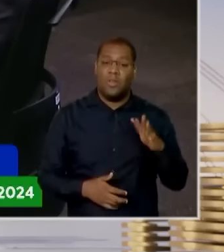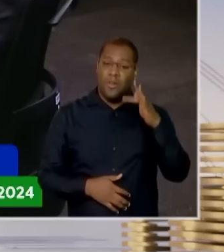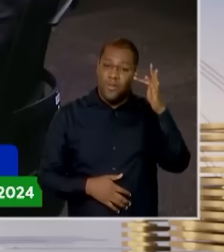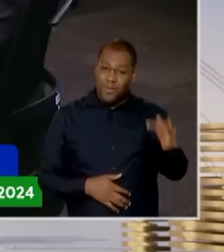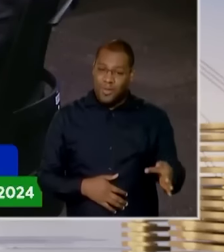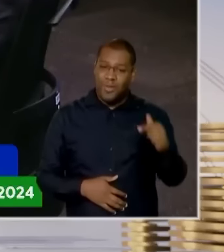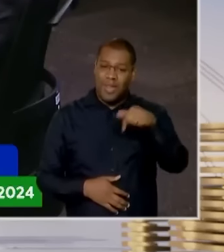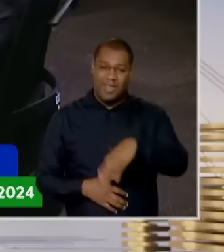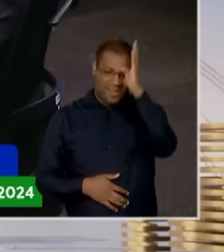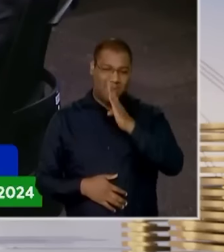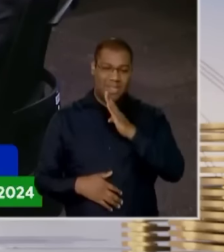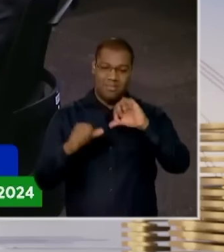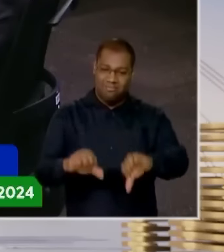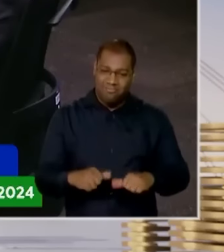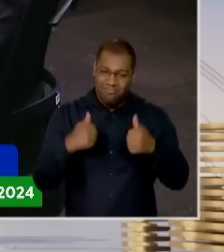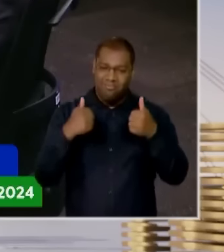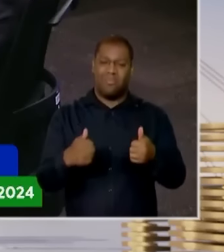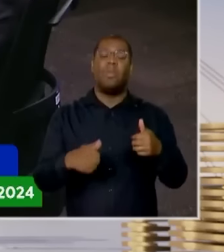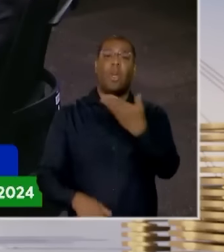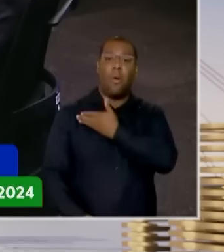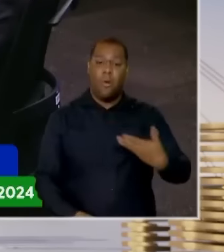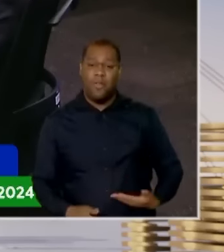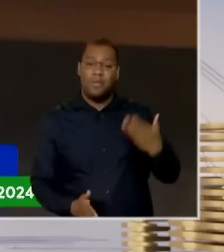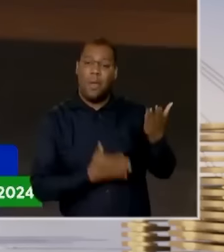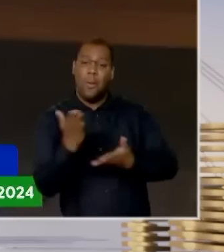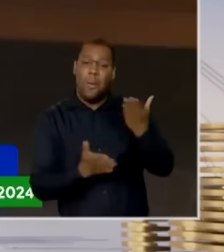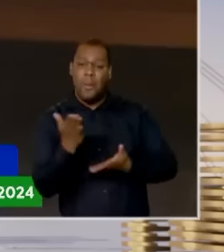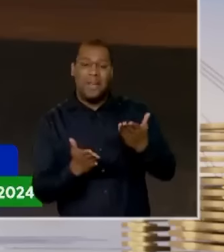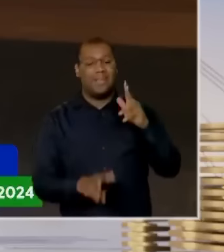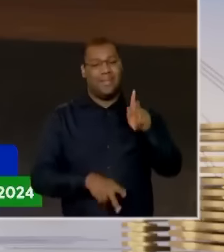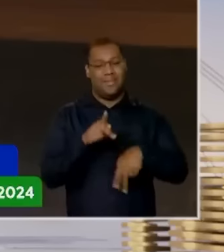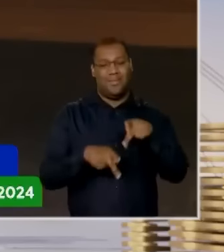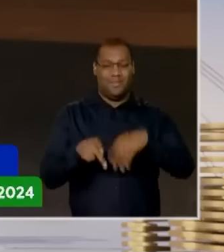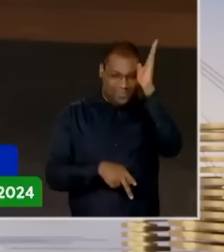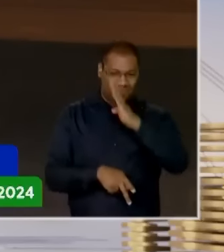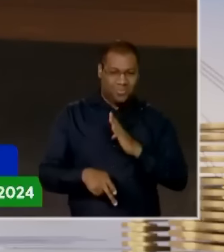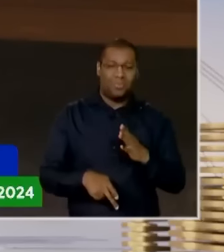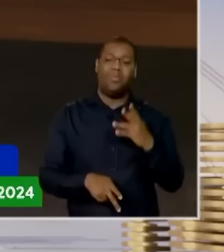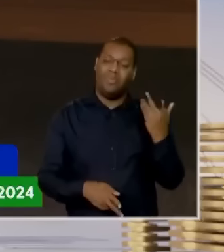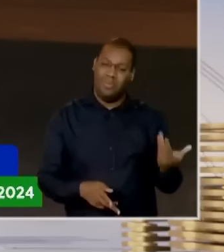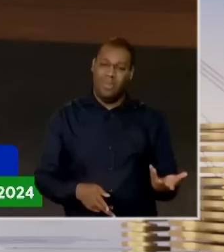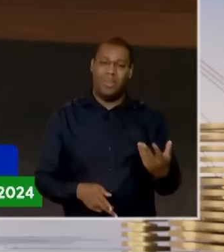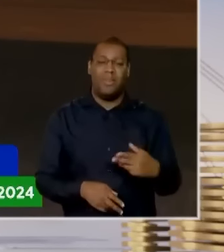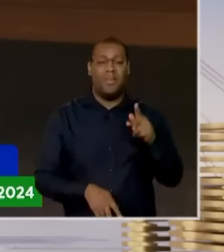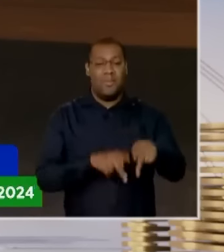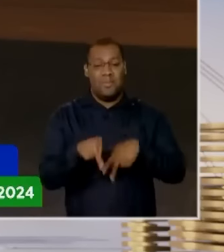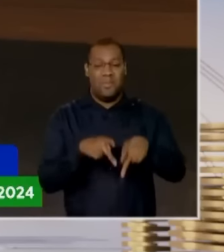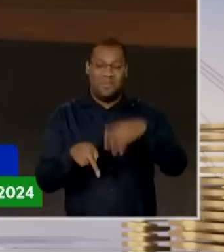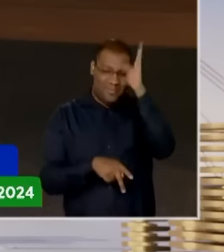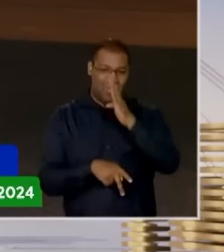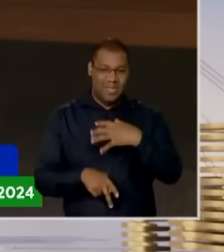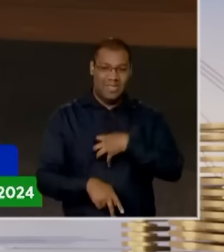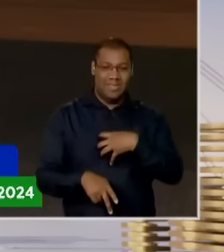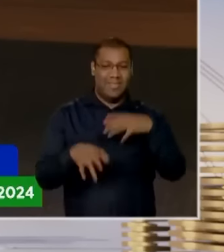vezes com a oposição, aprova-se em reformas como a reforma tributária. Esta é uma realidade. Sobre